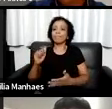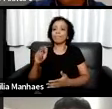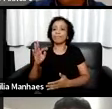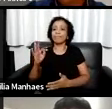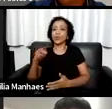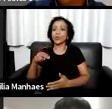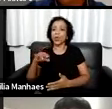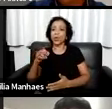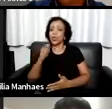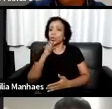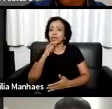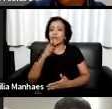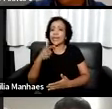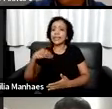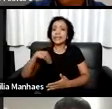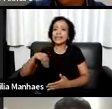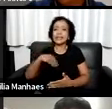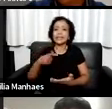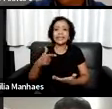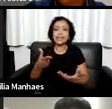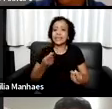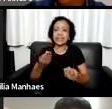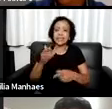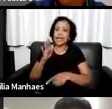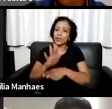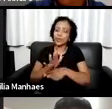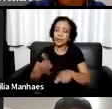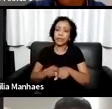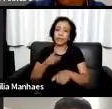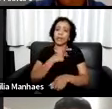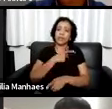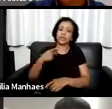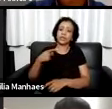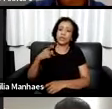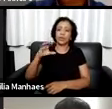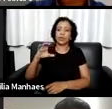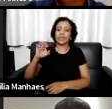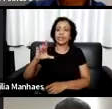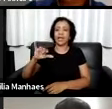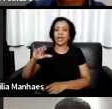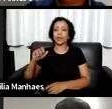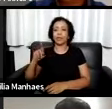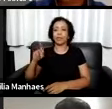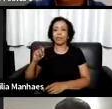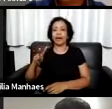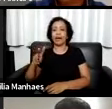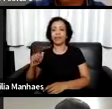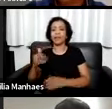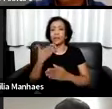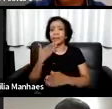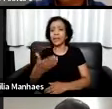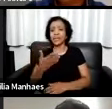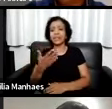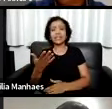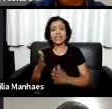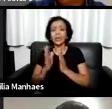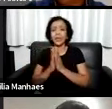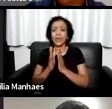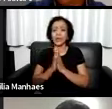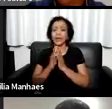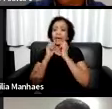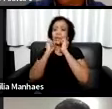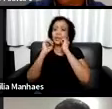de nossas orações. O pastor Célio Paiva, meu amigo pastor Célio Paiva, ele pede pelos pastores do